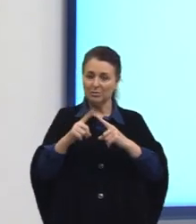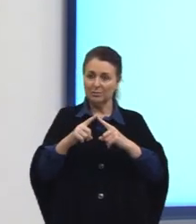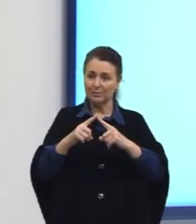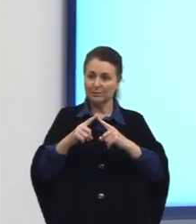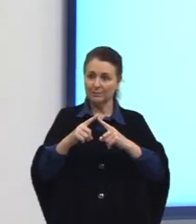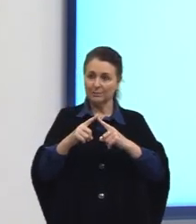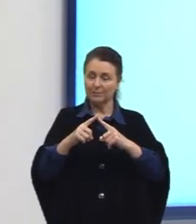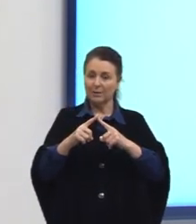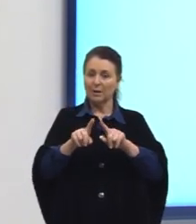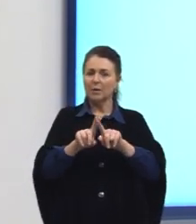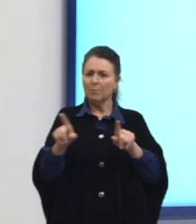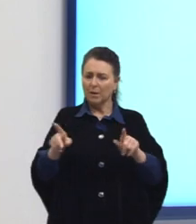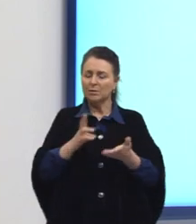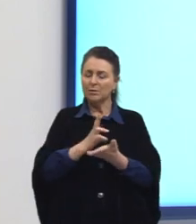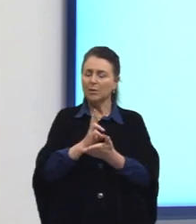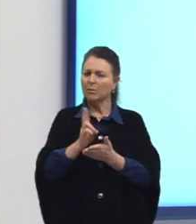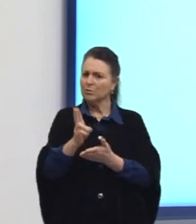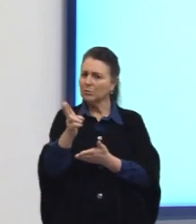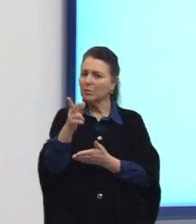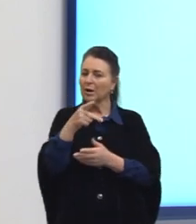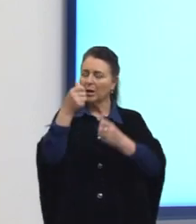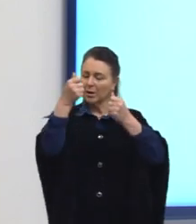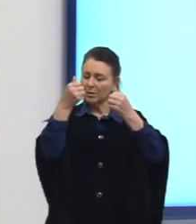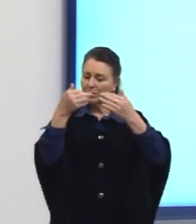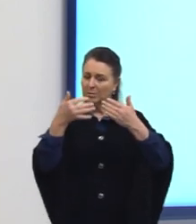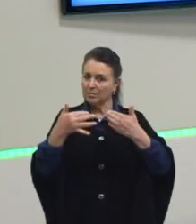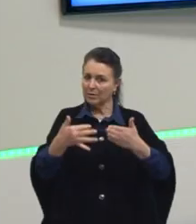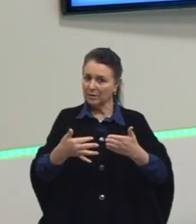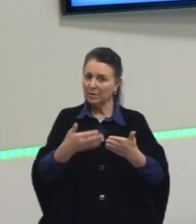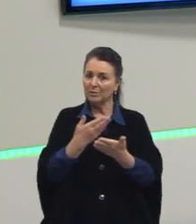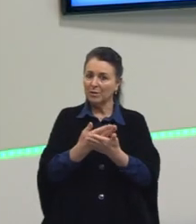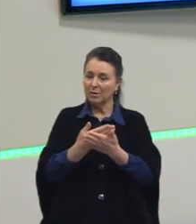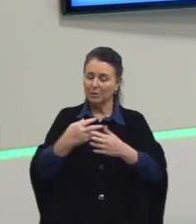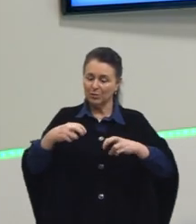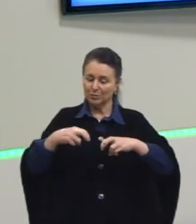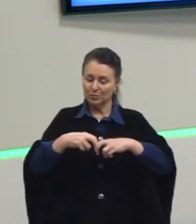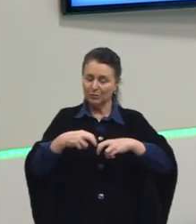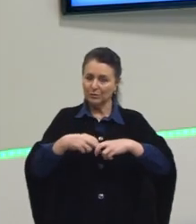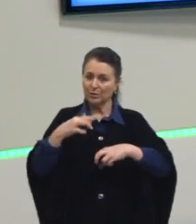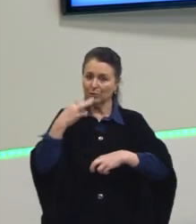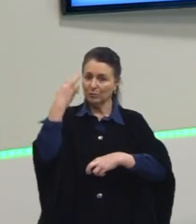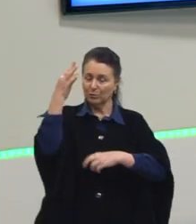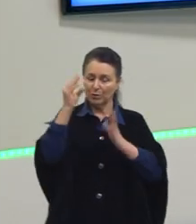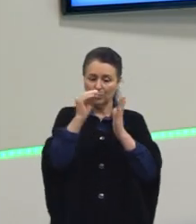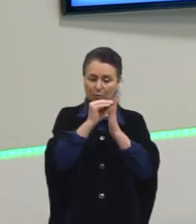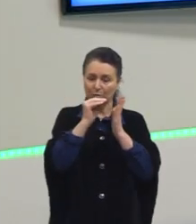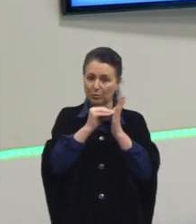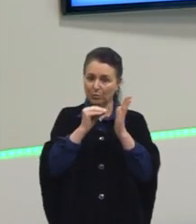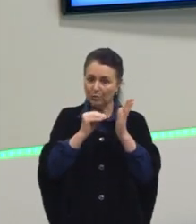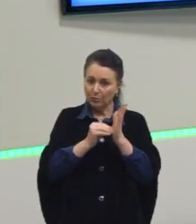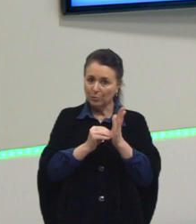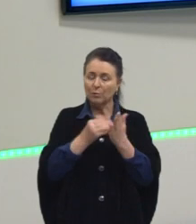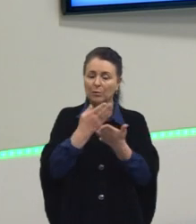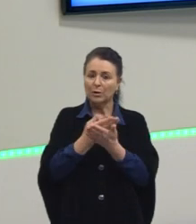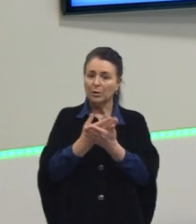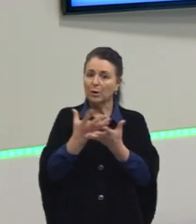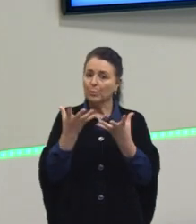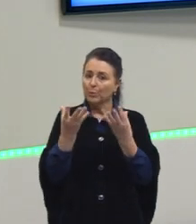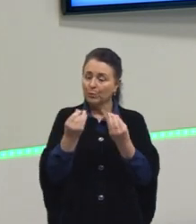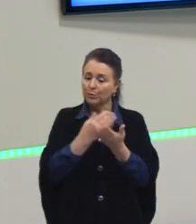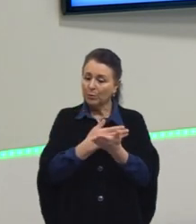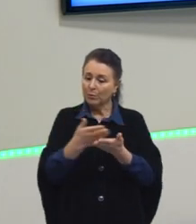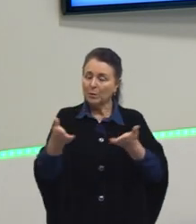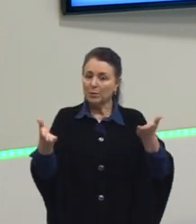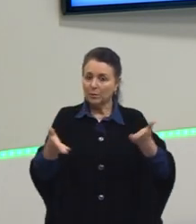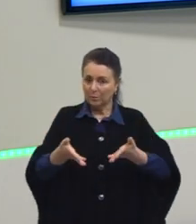a pessoa mas a gente vai continuar falando sobre elas nas nossas próximas aulas é um conteúdo que a gente vai ver bastante a partir de agora